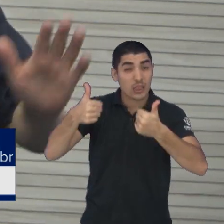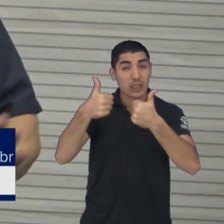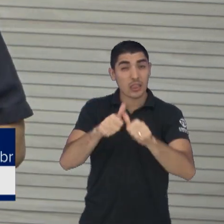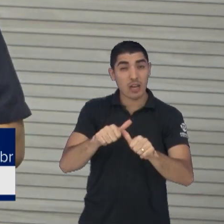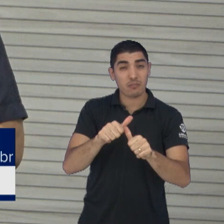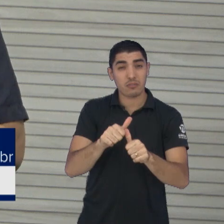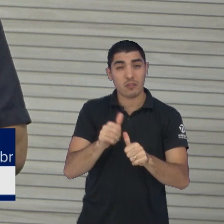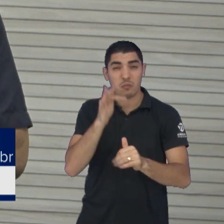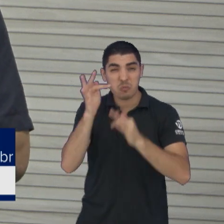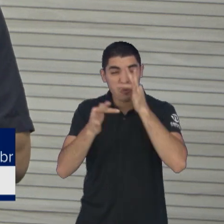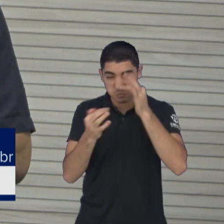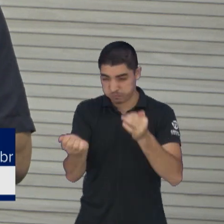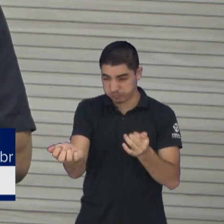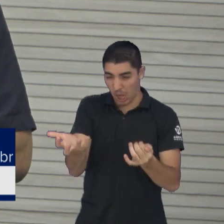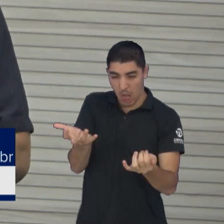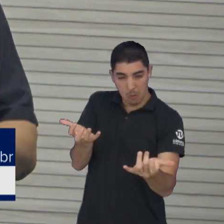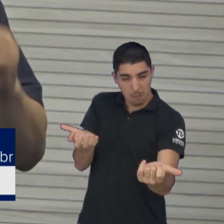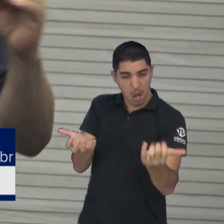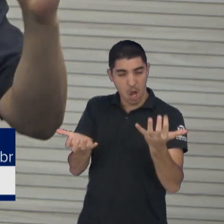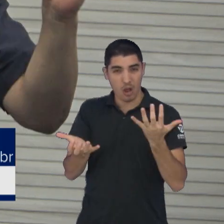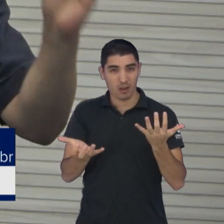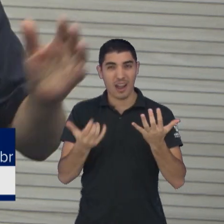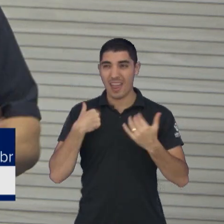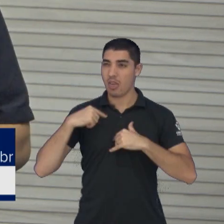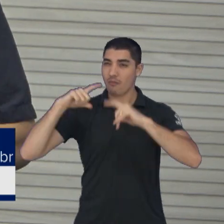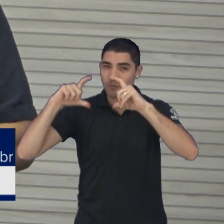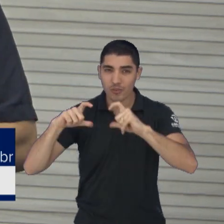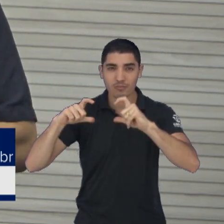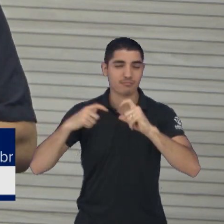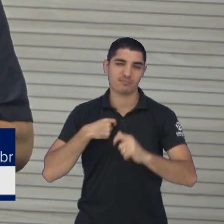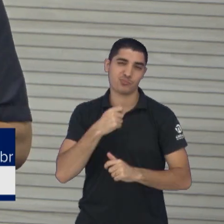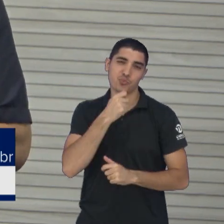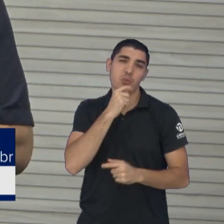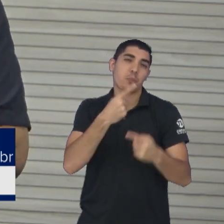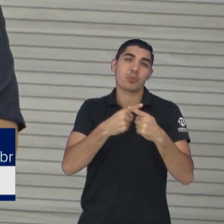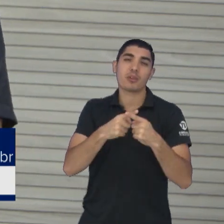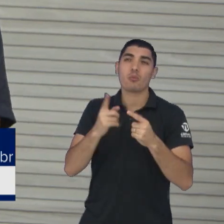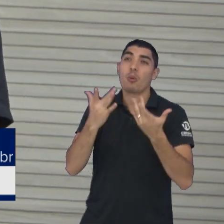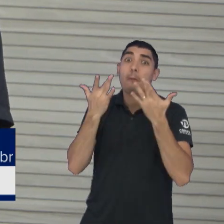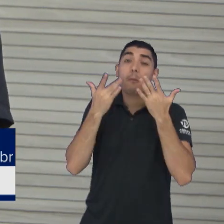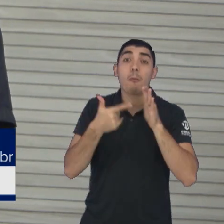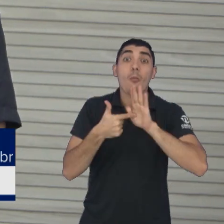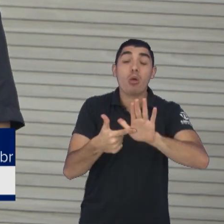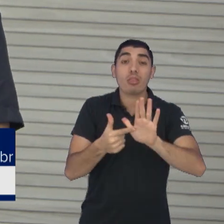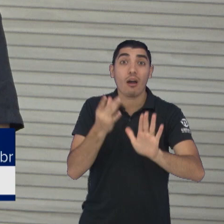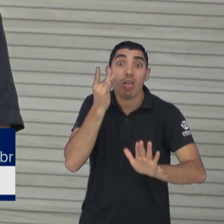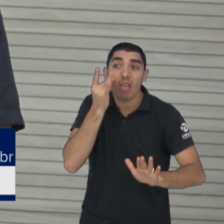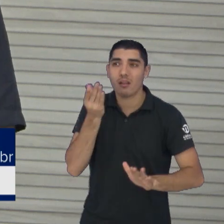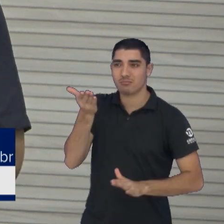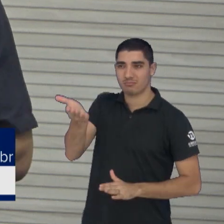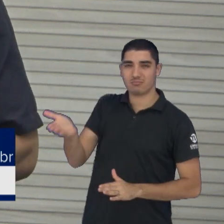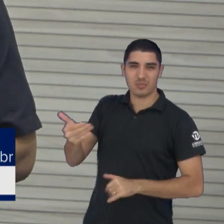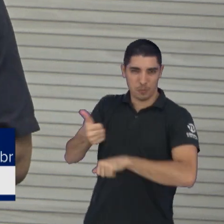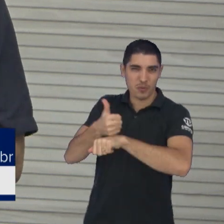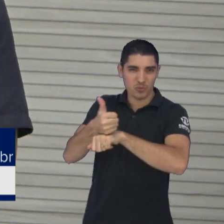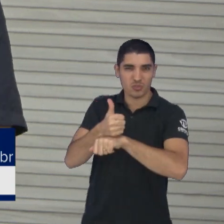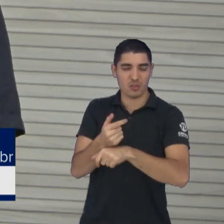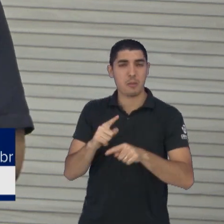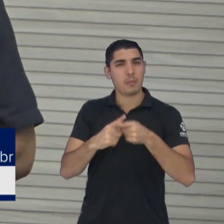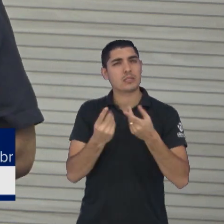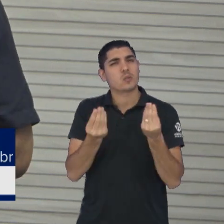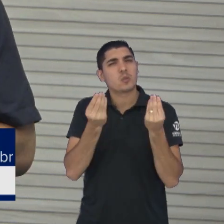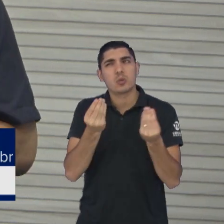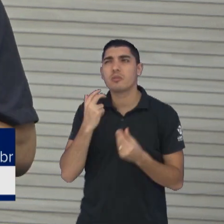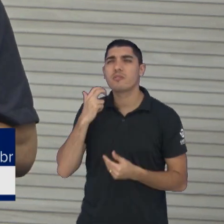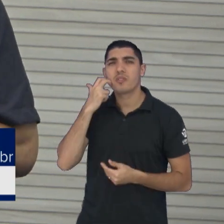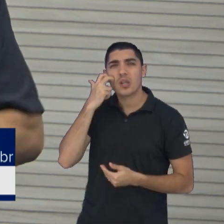porque não queria expor os funcionários, mas que ridículo. Então não adianta bater na casa dos moradores se a prefeitura não fizer a